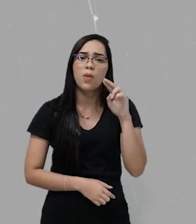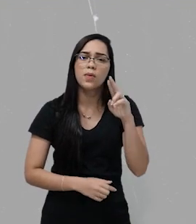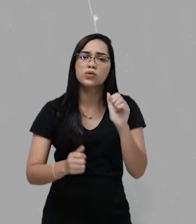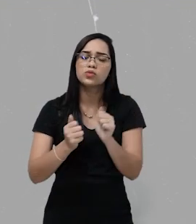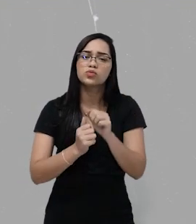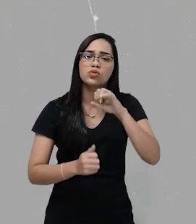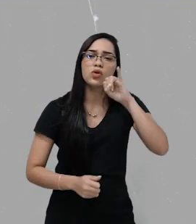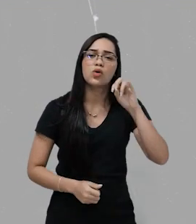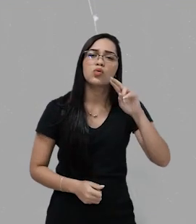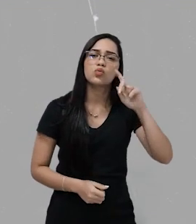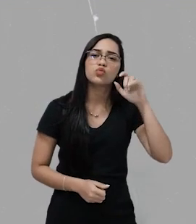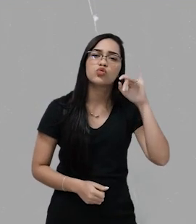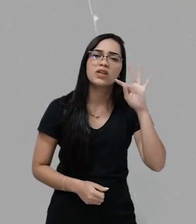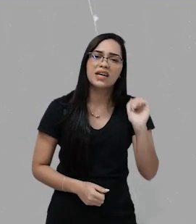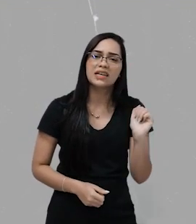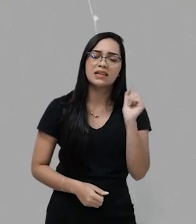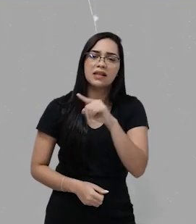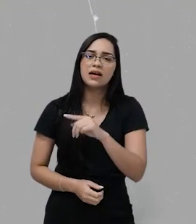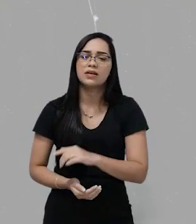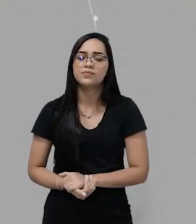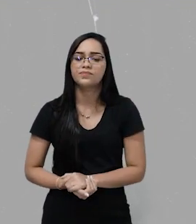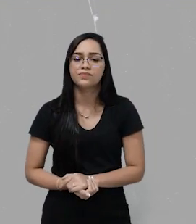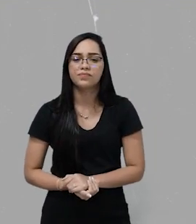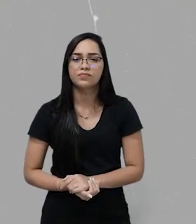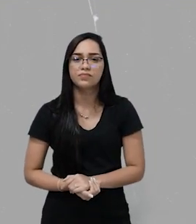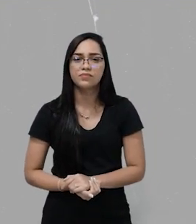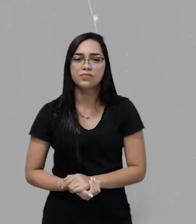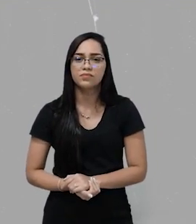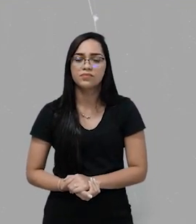e Julieta, né? Quando